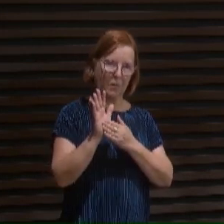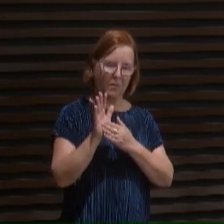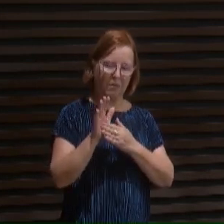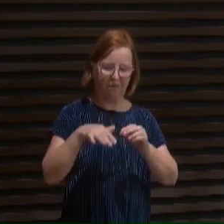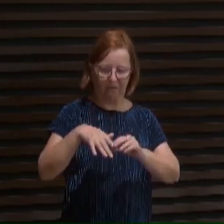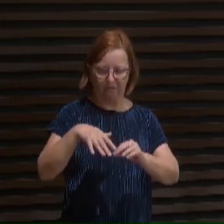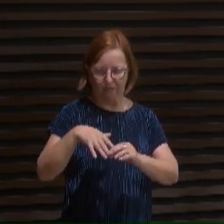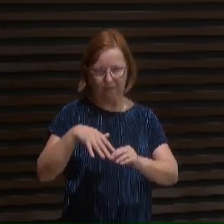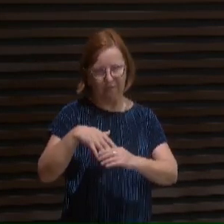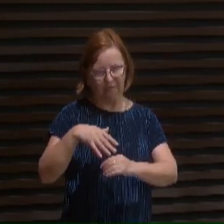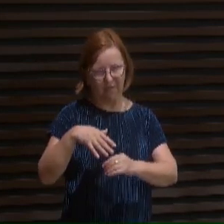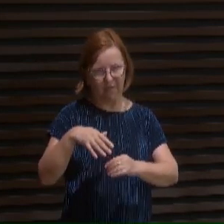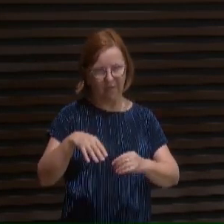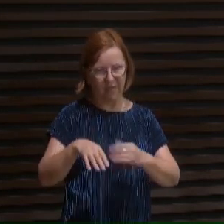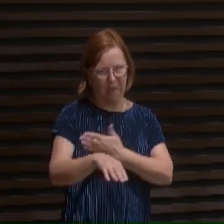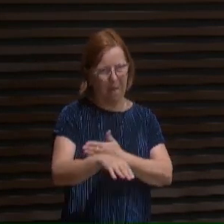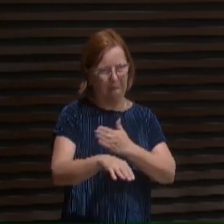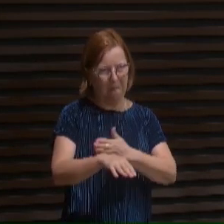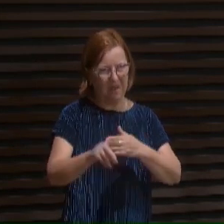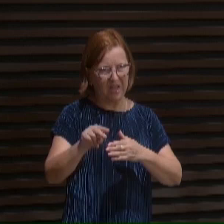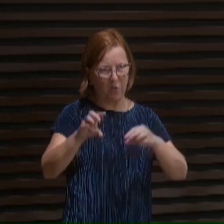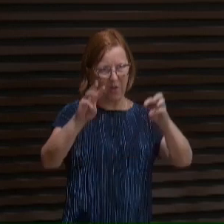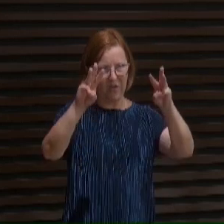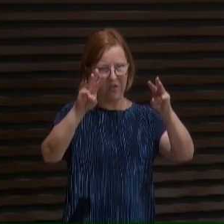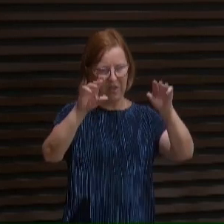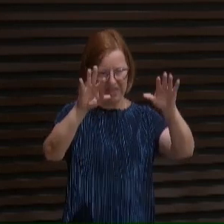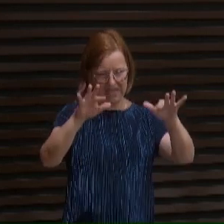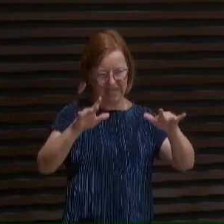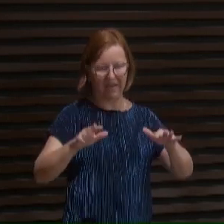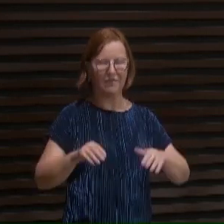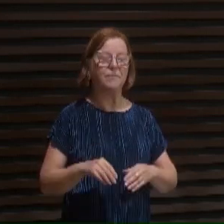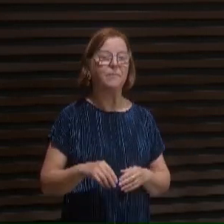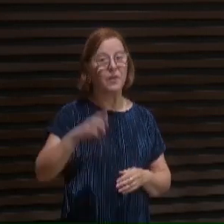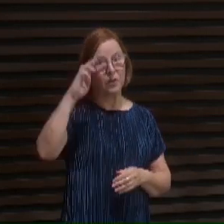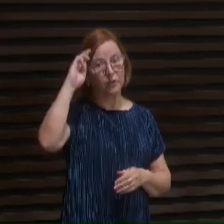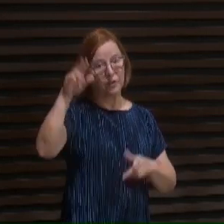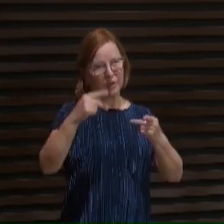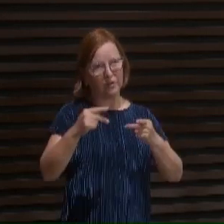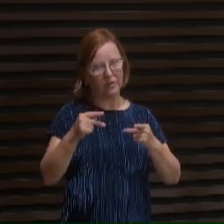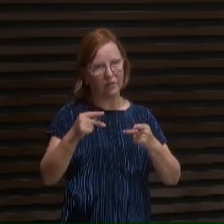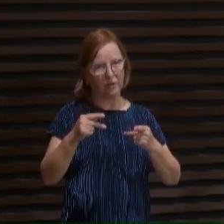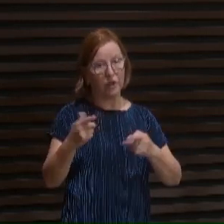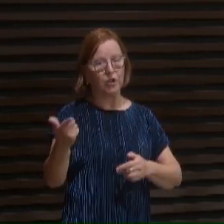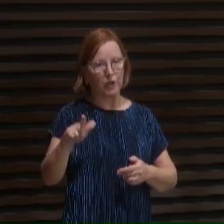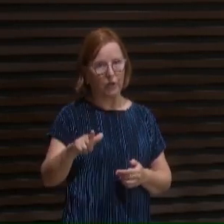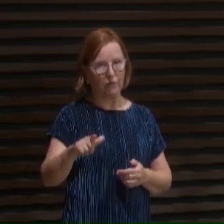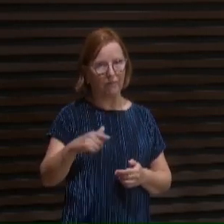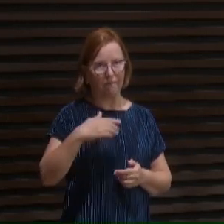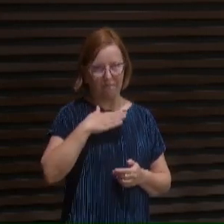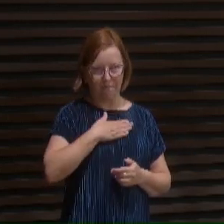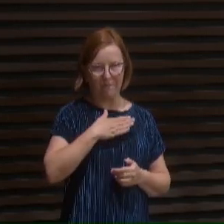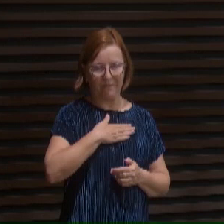leprosa, branca como a neve. Disse ainda o Senhor: torna a meter a mão no